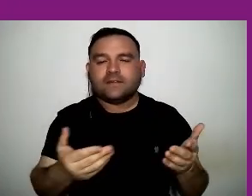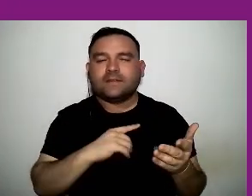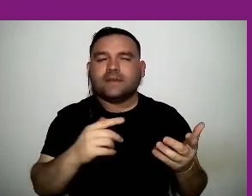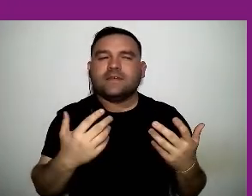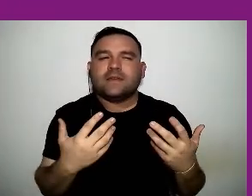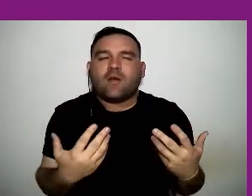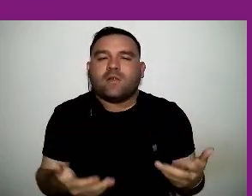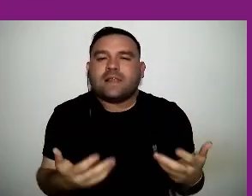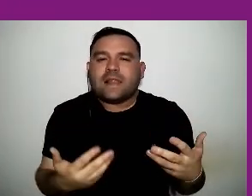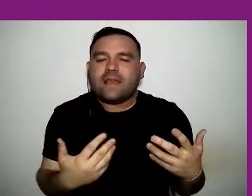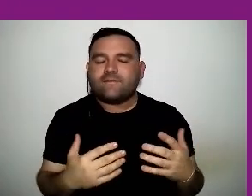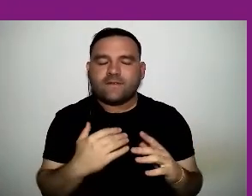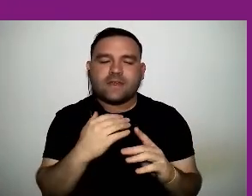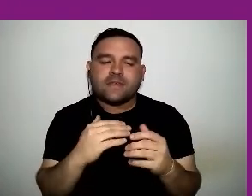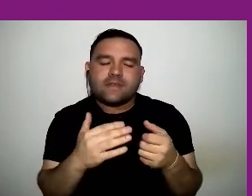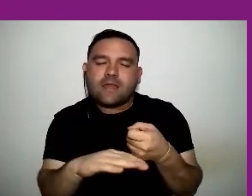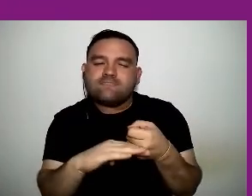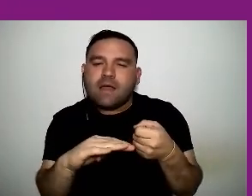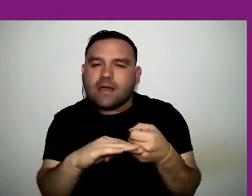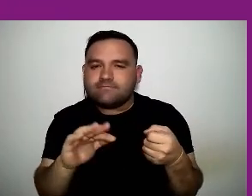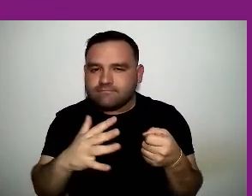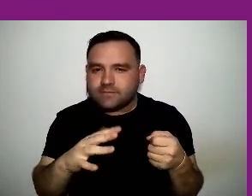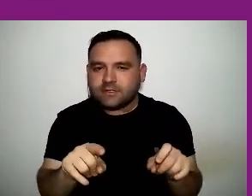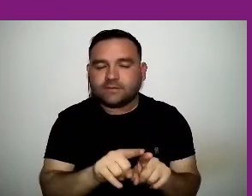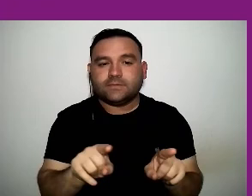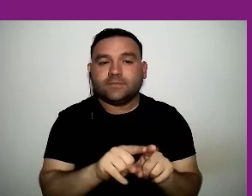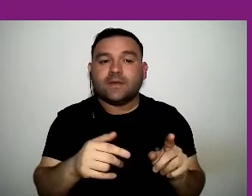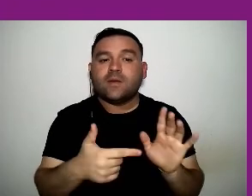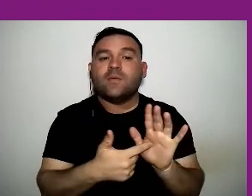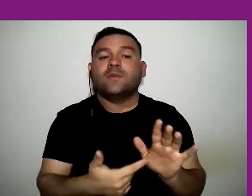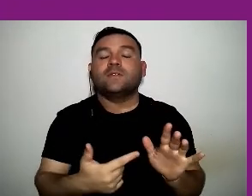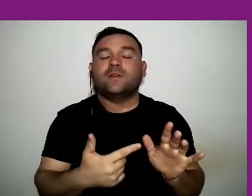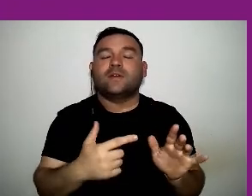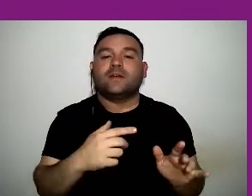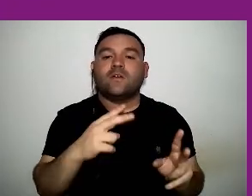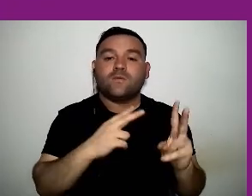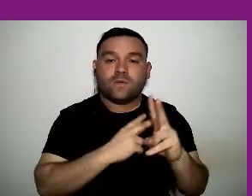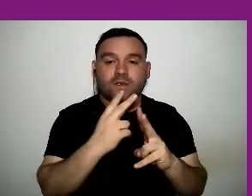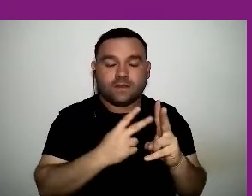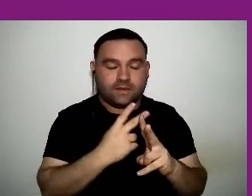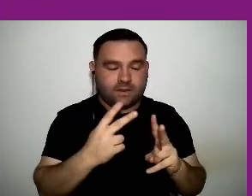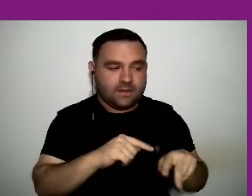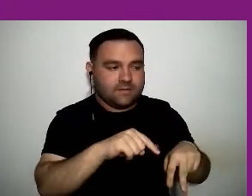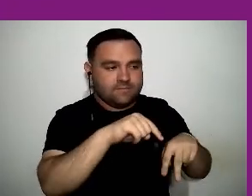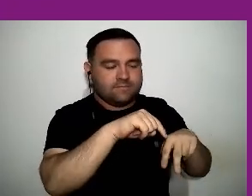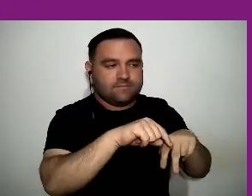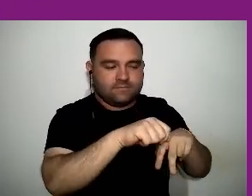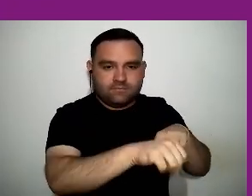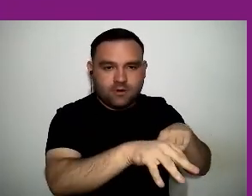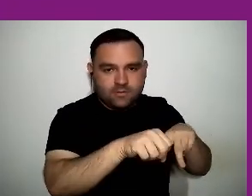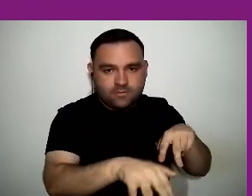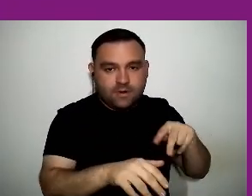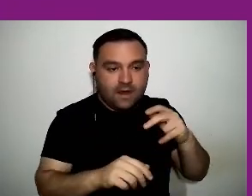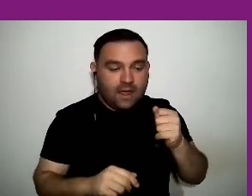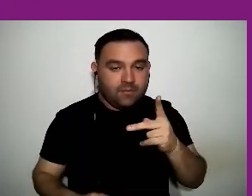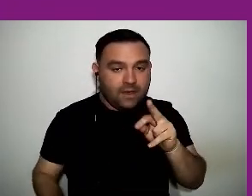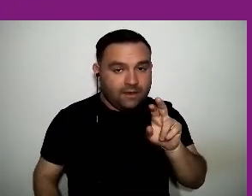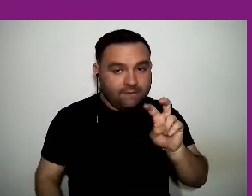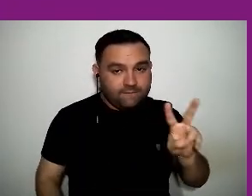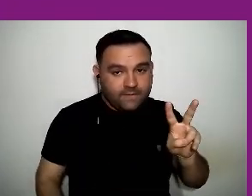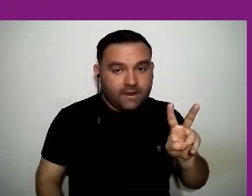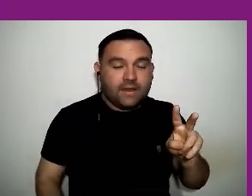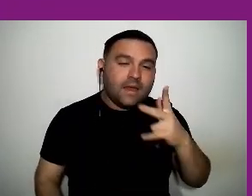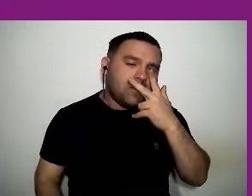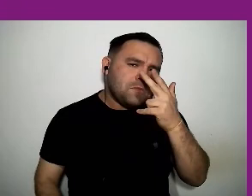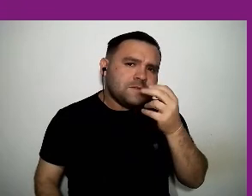no máximo moderada, nós mostramos que a ativação da ventilação assistida em modo APRV parecia